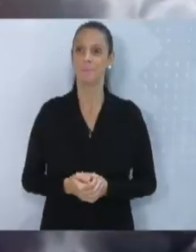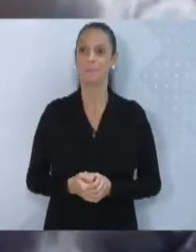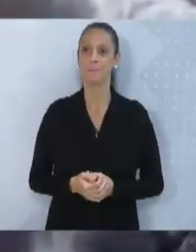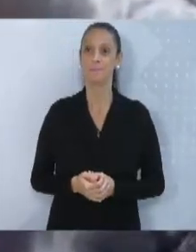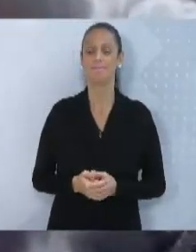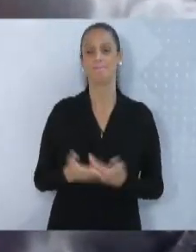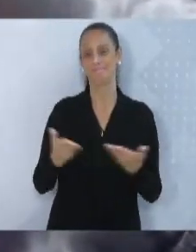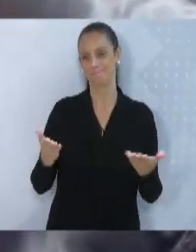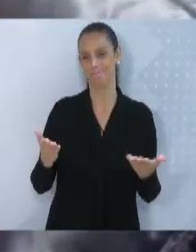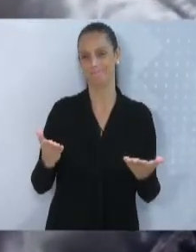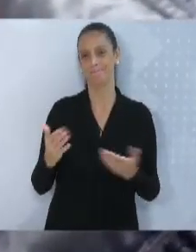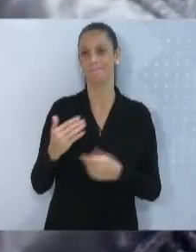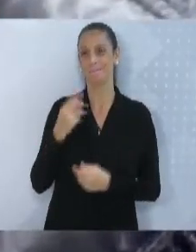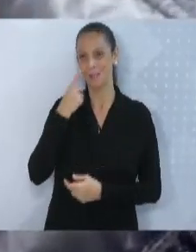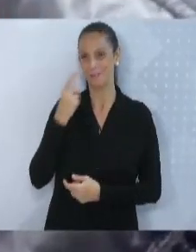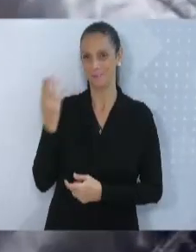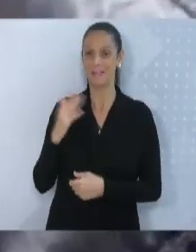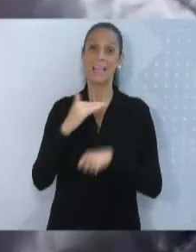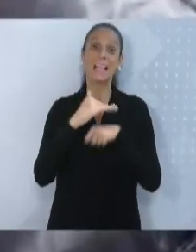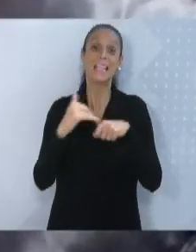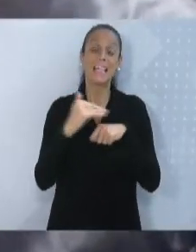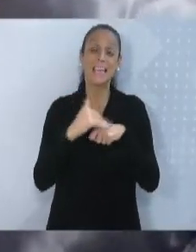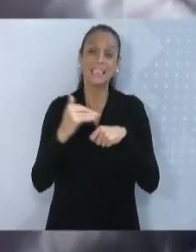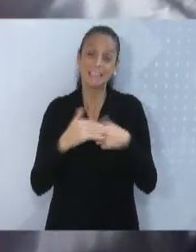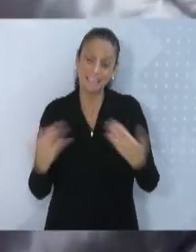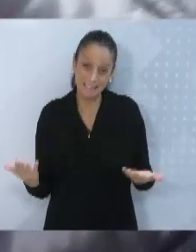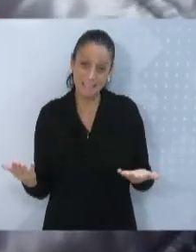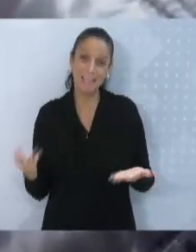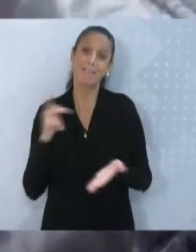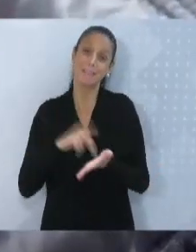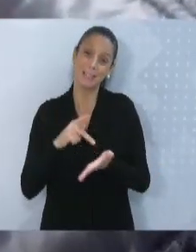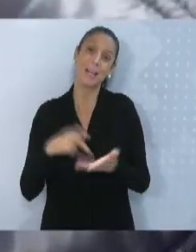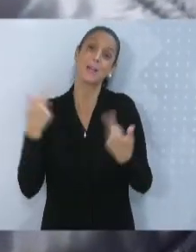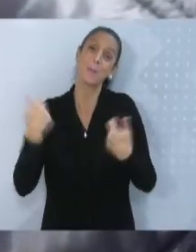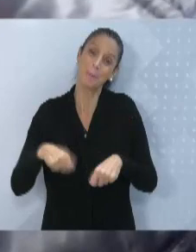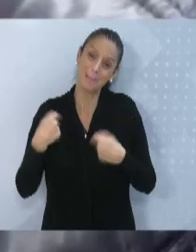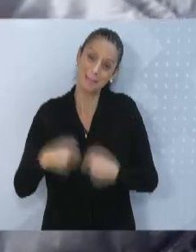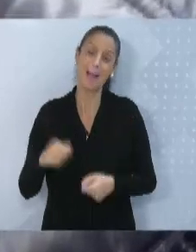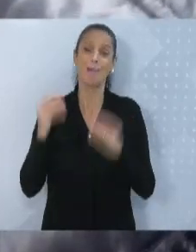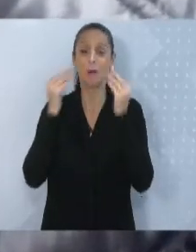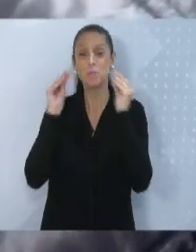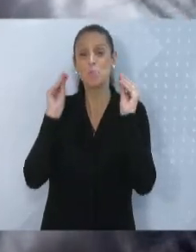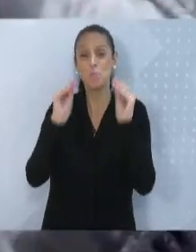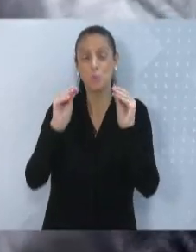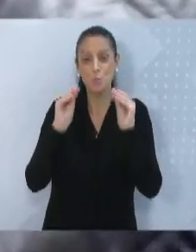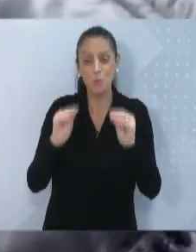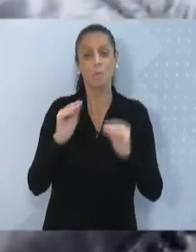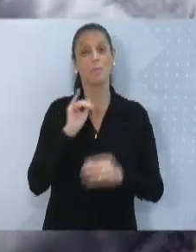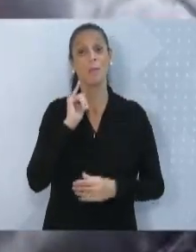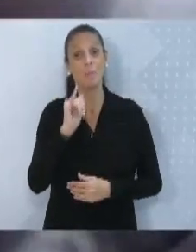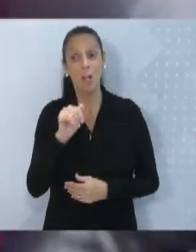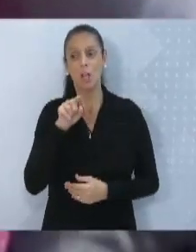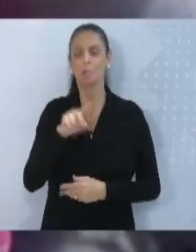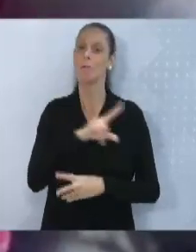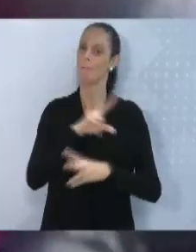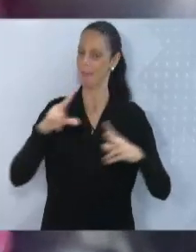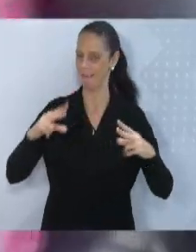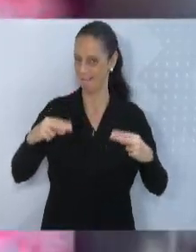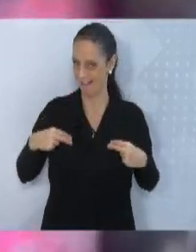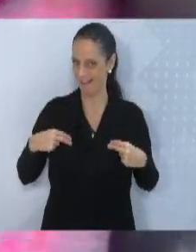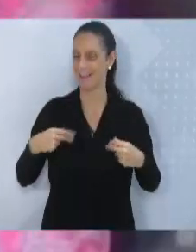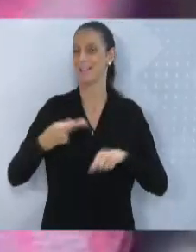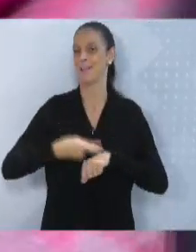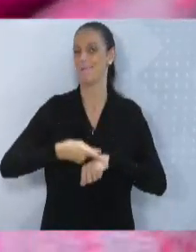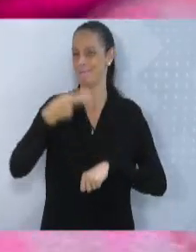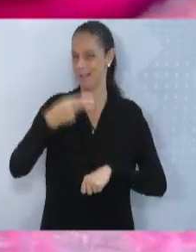na área tá uma linda minha querida eu não poderia deixar de passar por aqui mesmo de longe para te dar o meu beijo e dizer que é mais do que merecido né esse